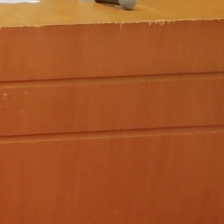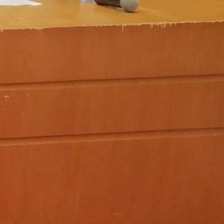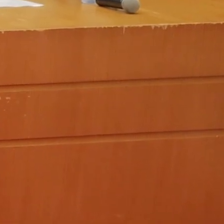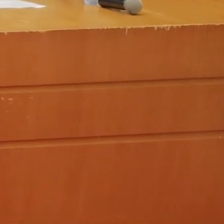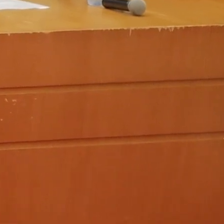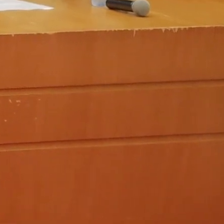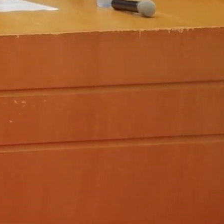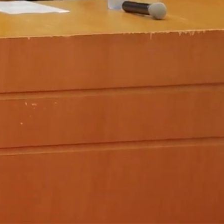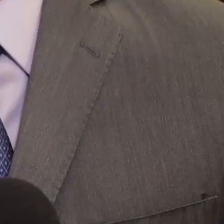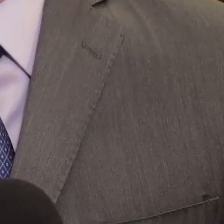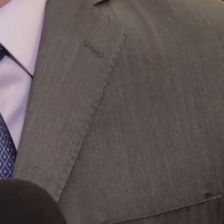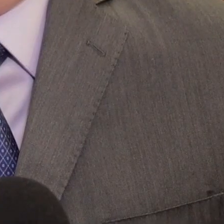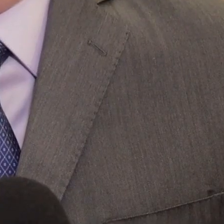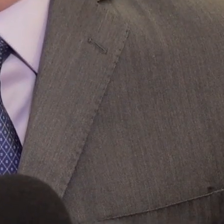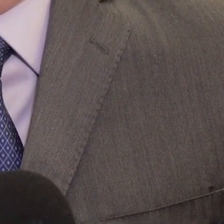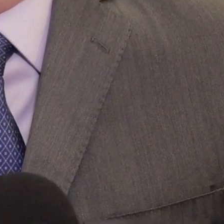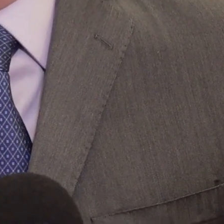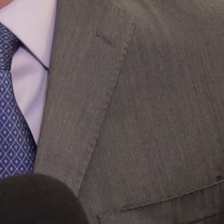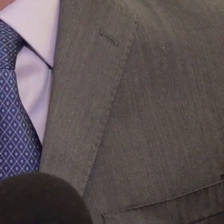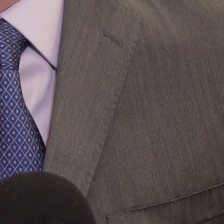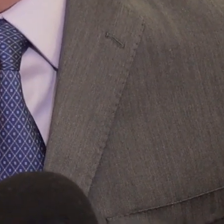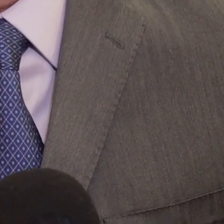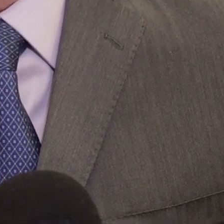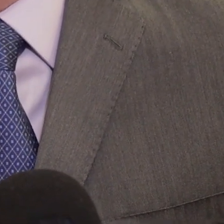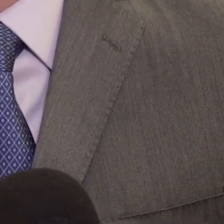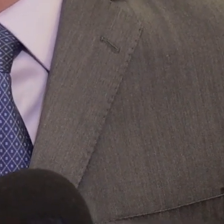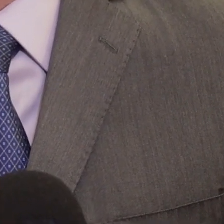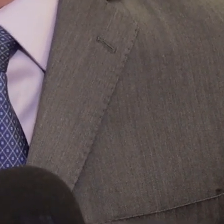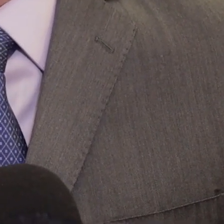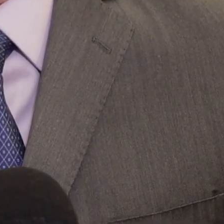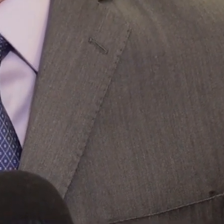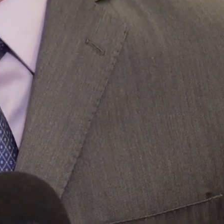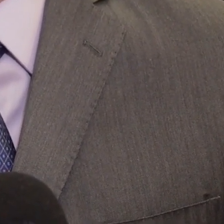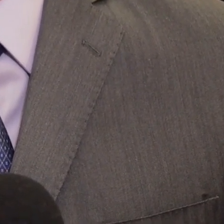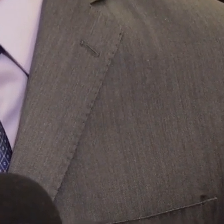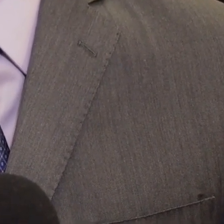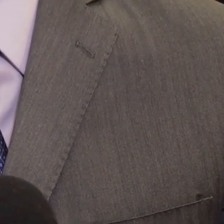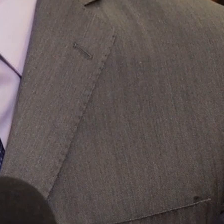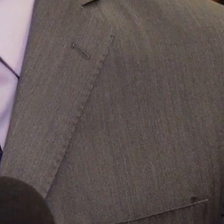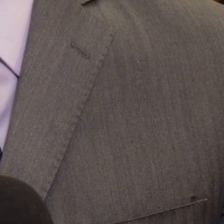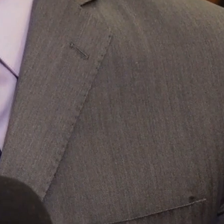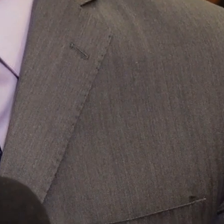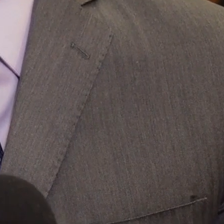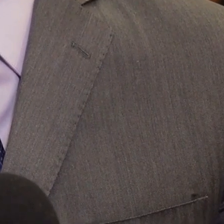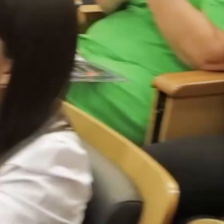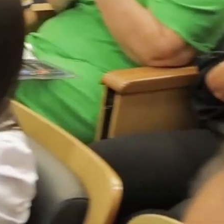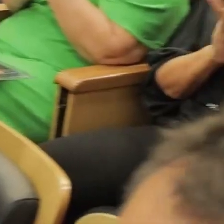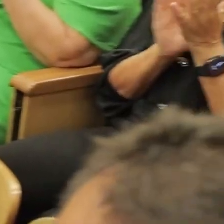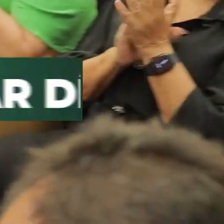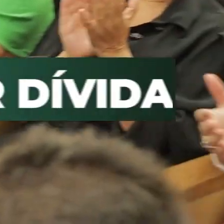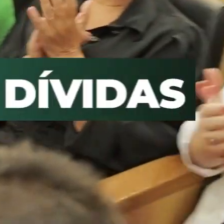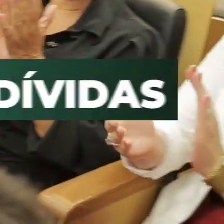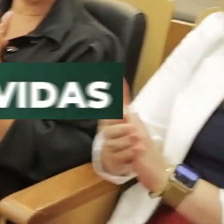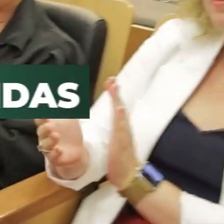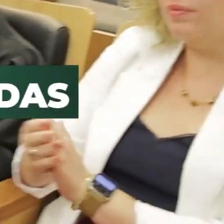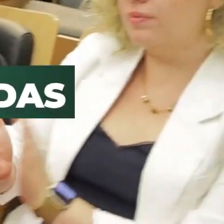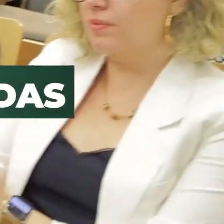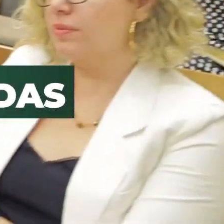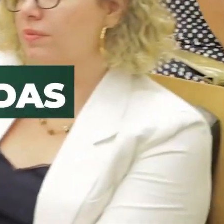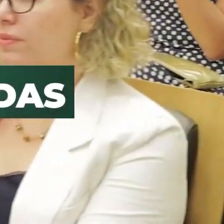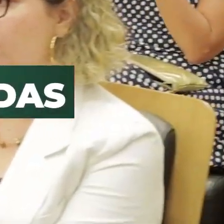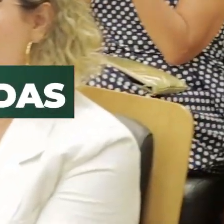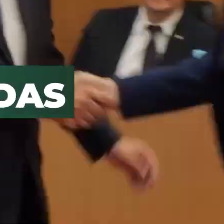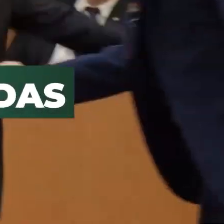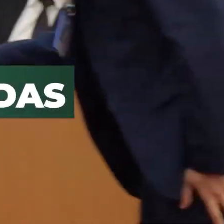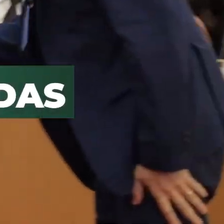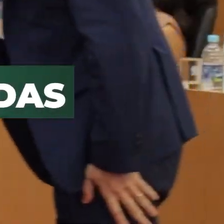envolvidas possam tentar a conciliação e assim já resolver o assunto sem precisar passar pela justiça. Isso gera